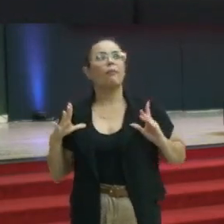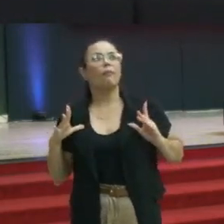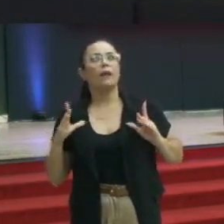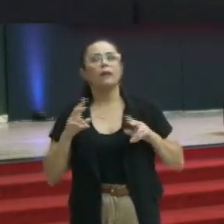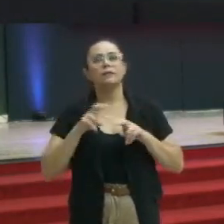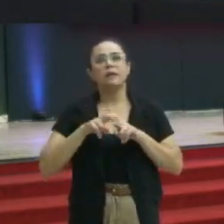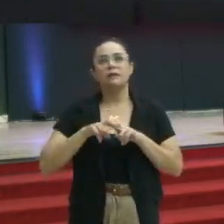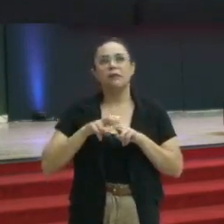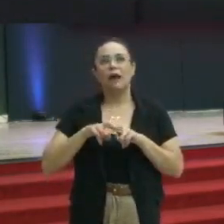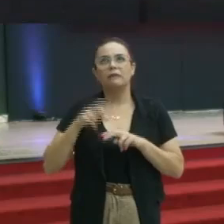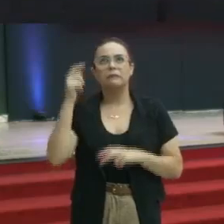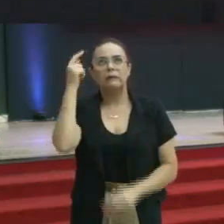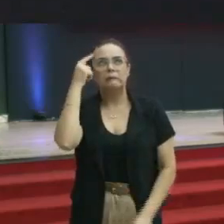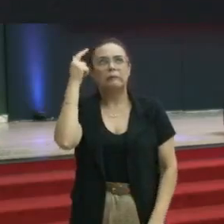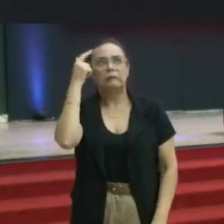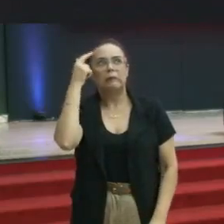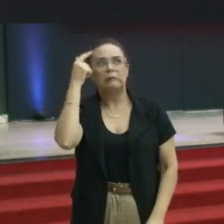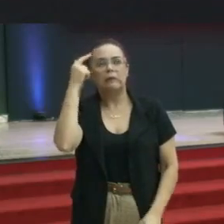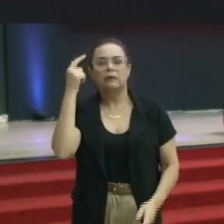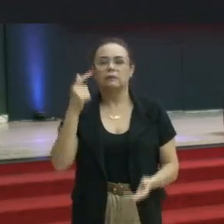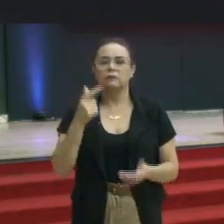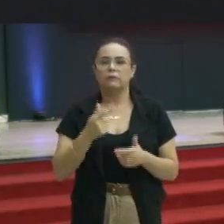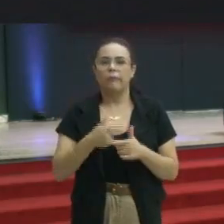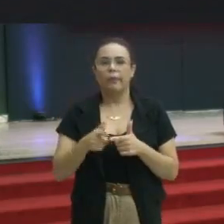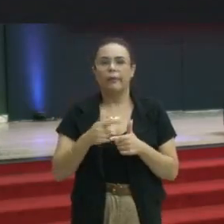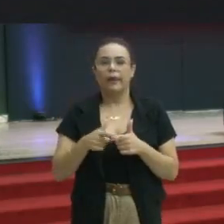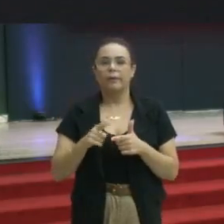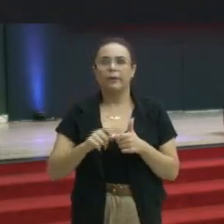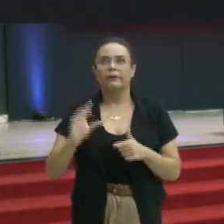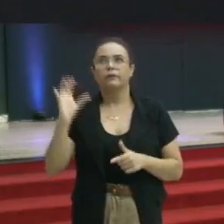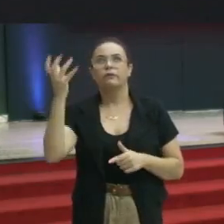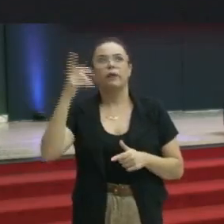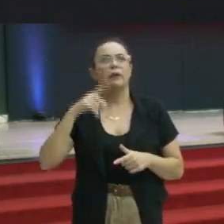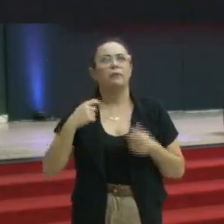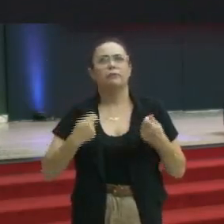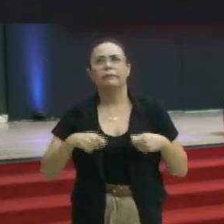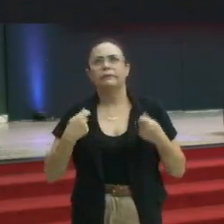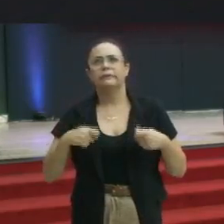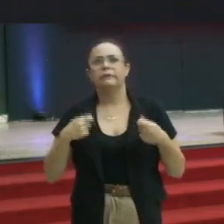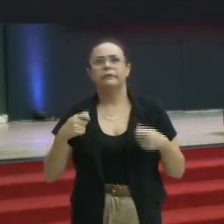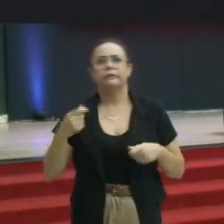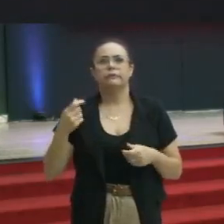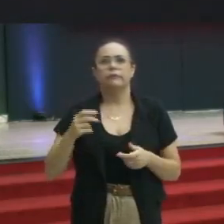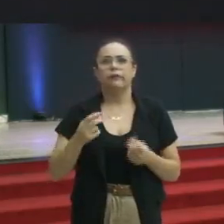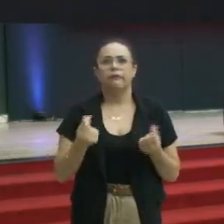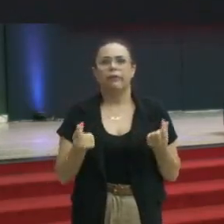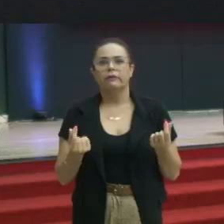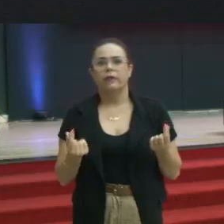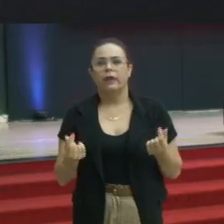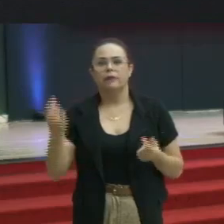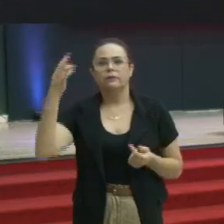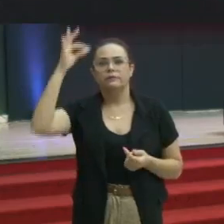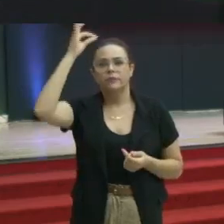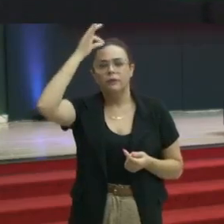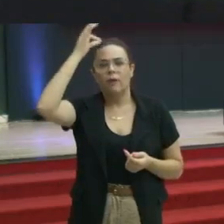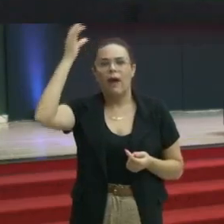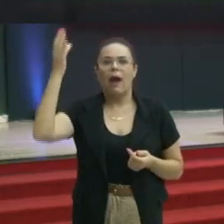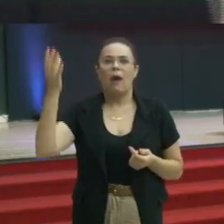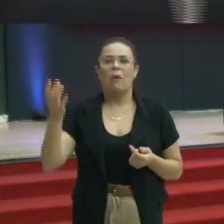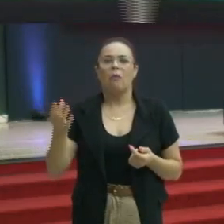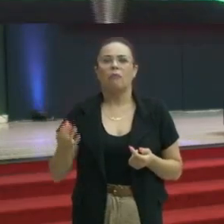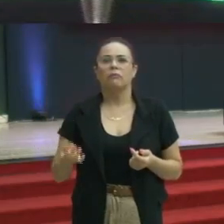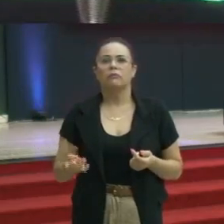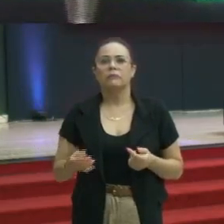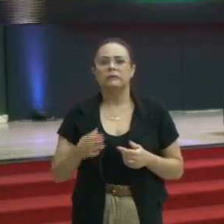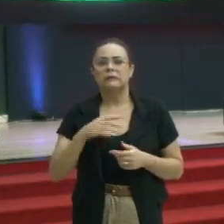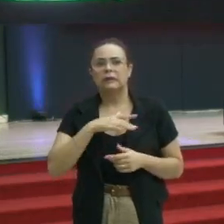Tem um problema que você tem que resolver, financeiro, espiritual, material, conjugal, de